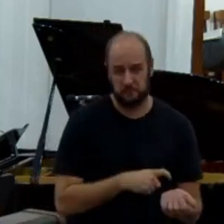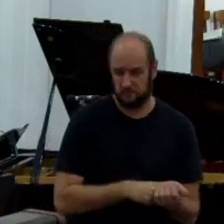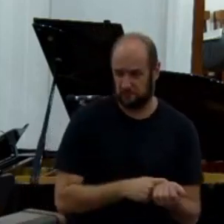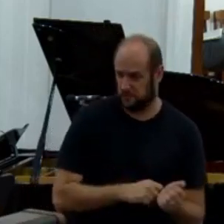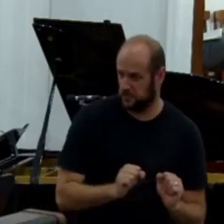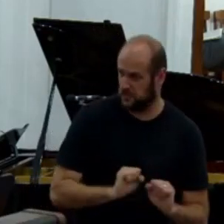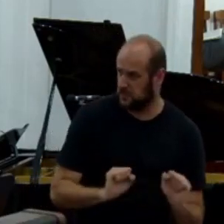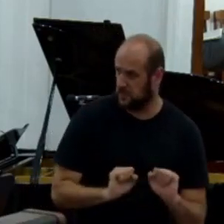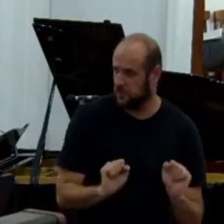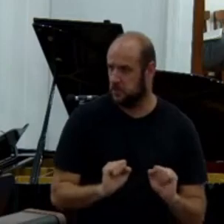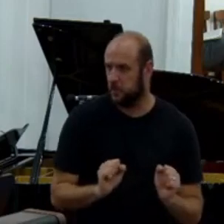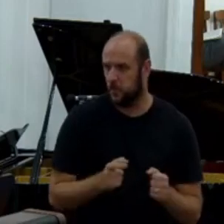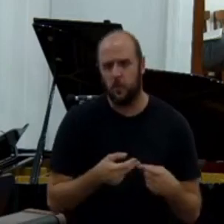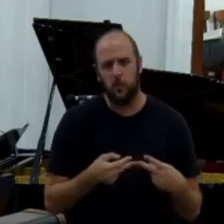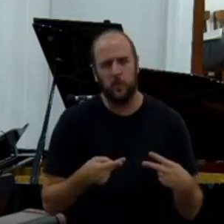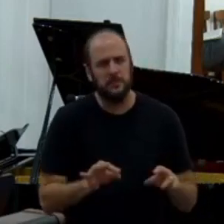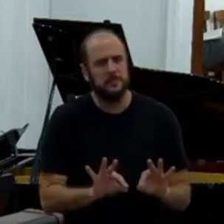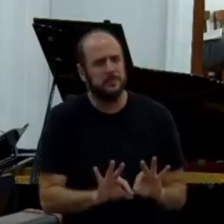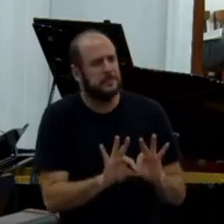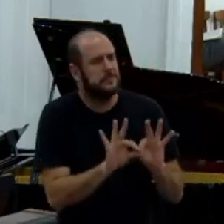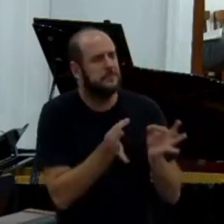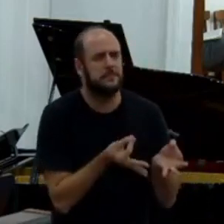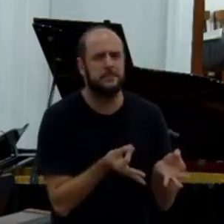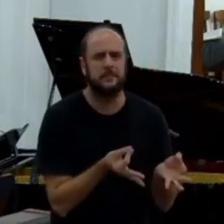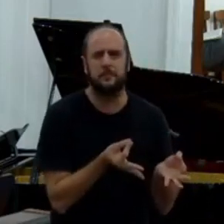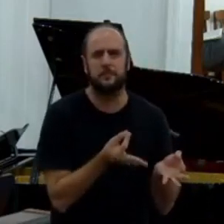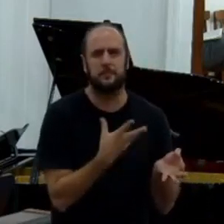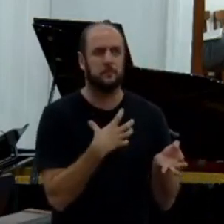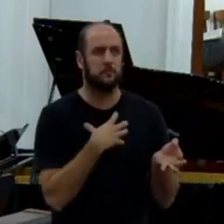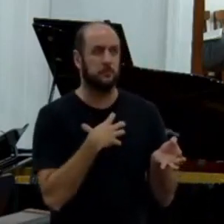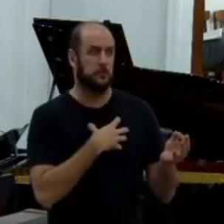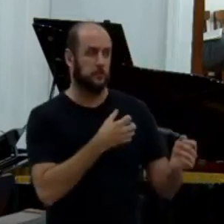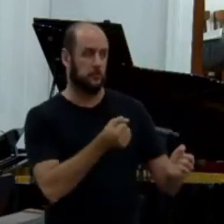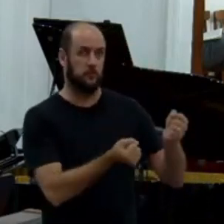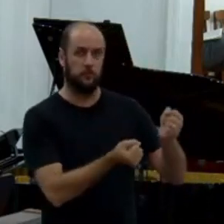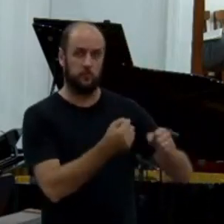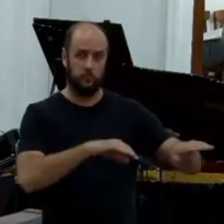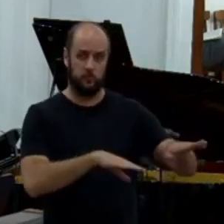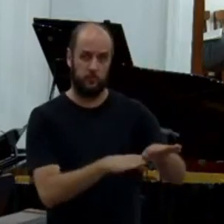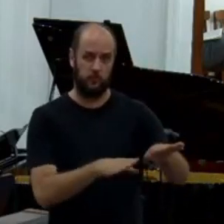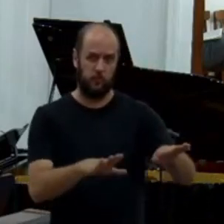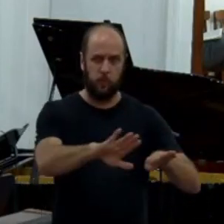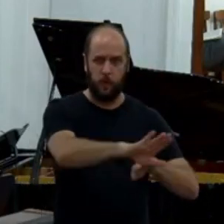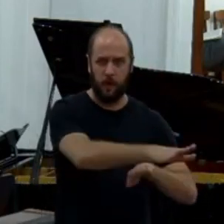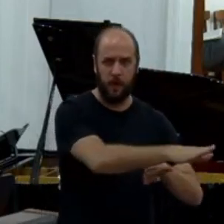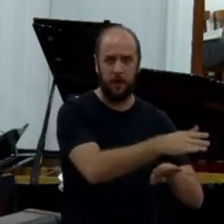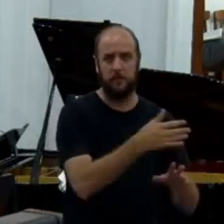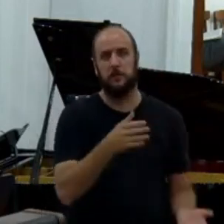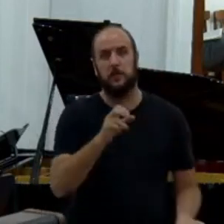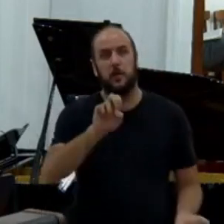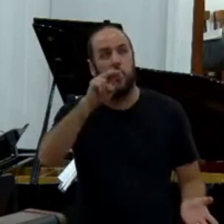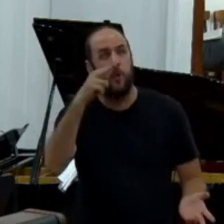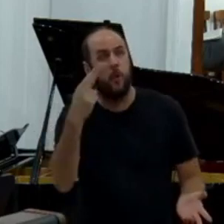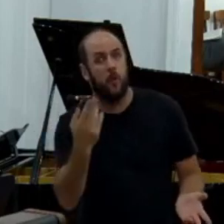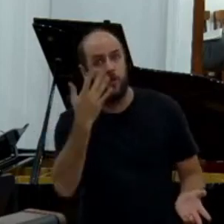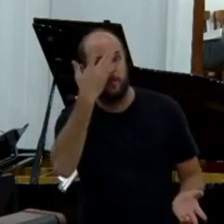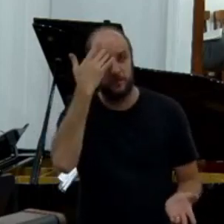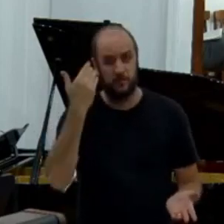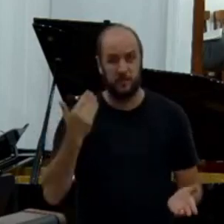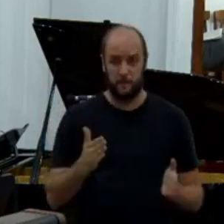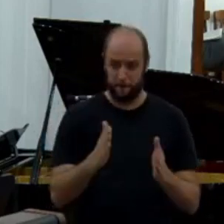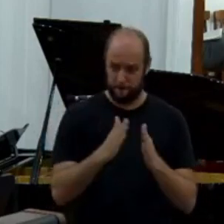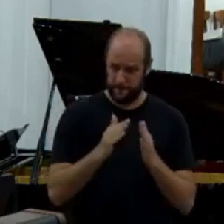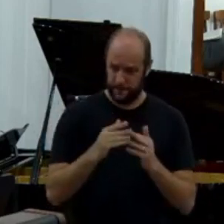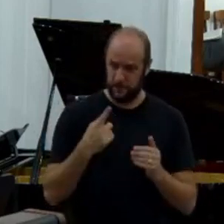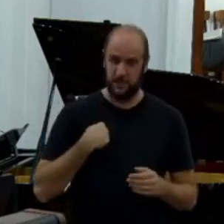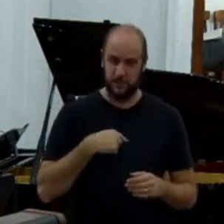irados com coisas triviais como a forma como alguém dirige, ou quando alguém nos pede para fazer algo